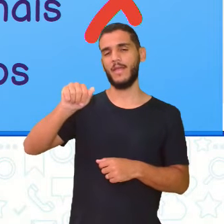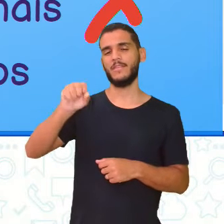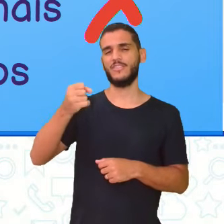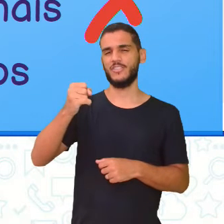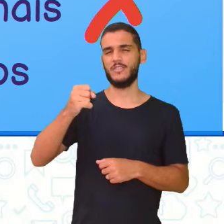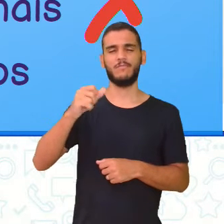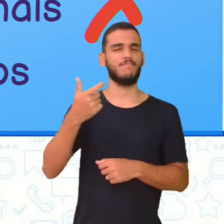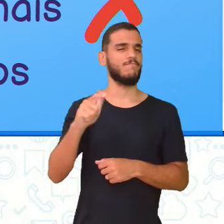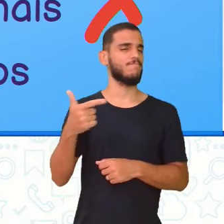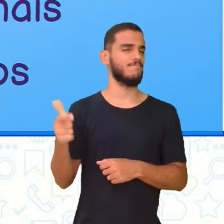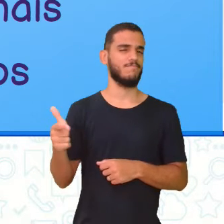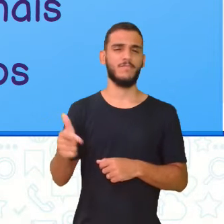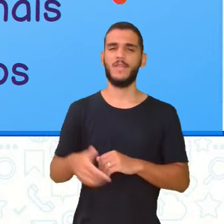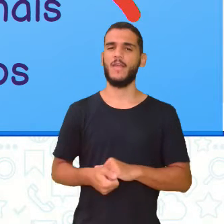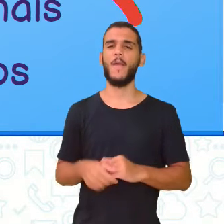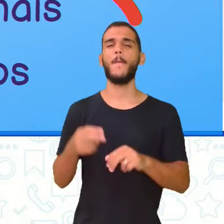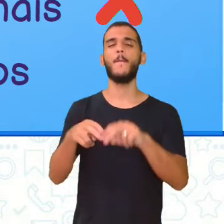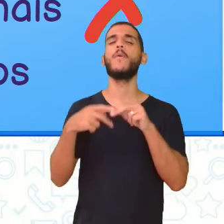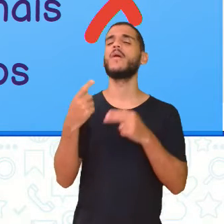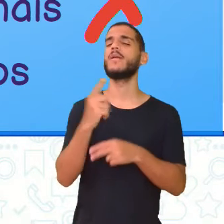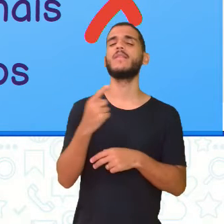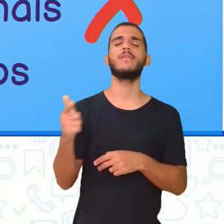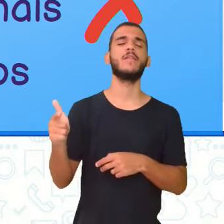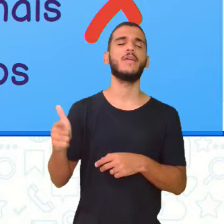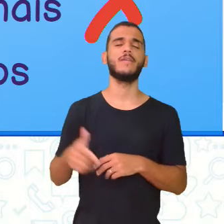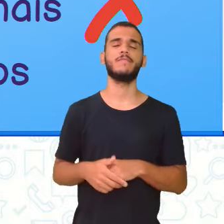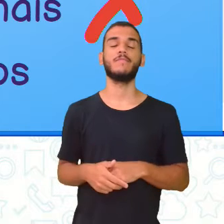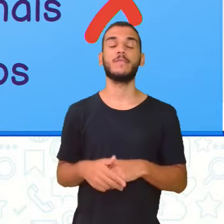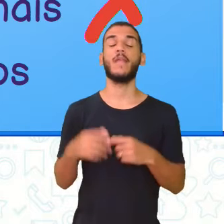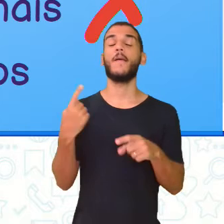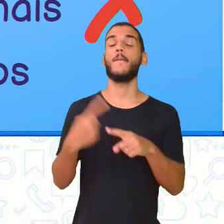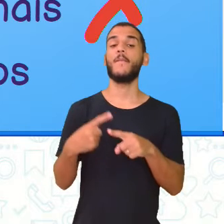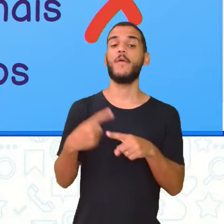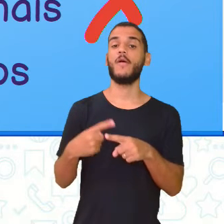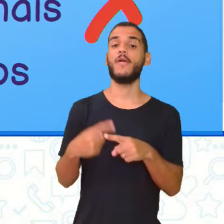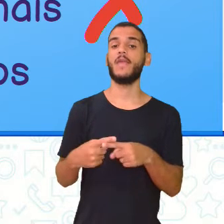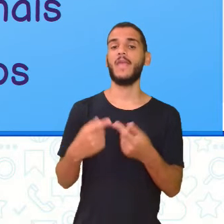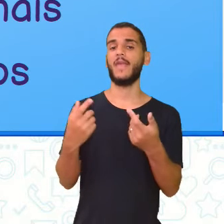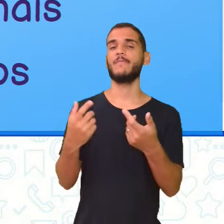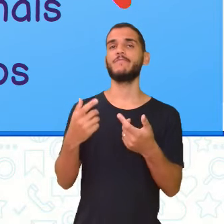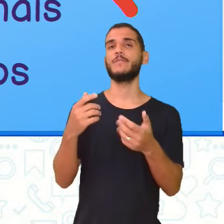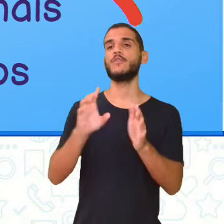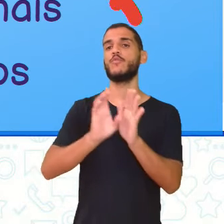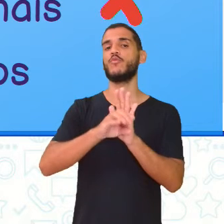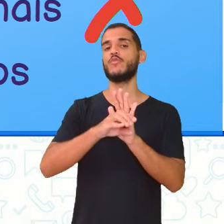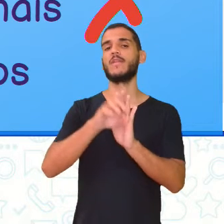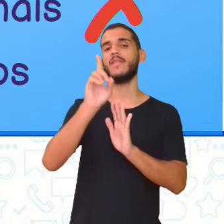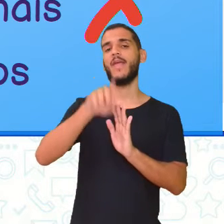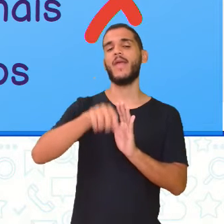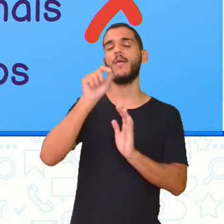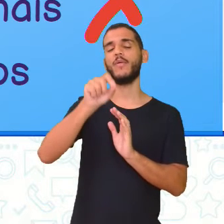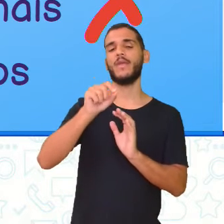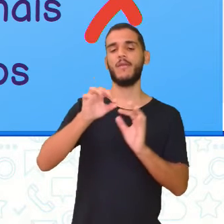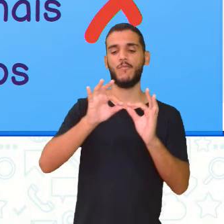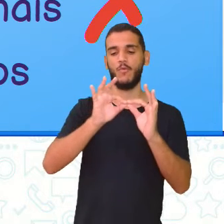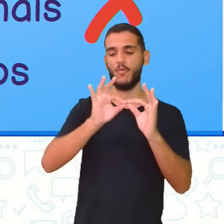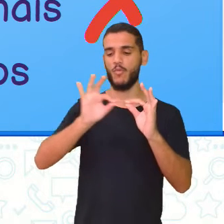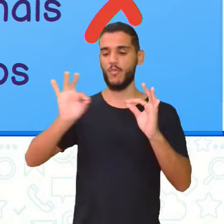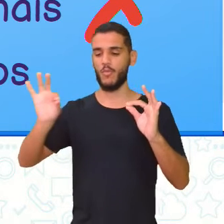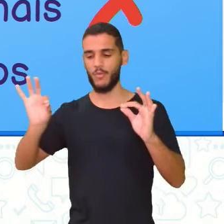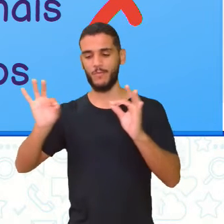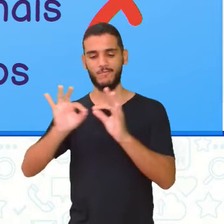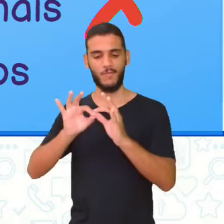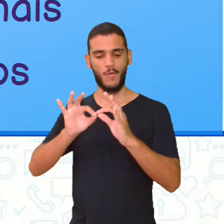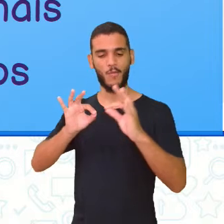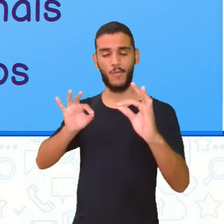não. Por que eu não tenho diagonais? Porque a definição de diagonal é um segmento de reta que vai de um vértice a